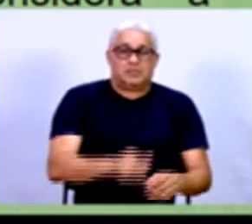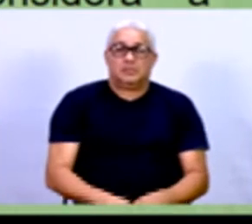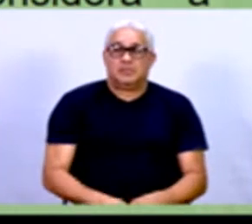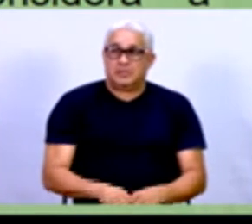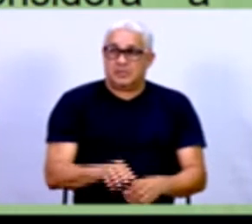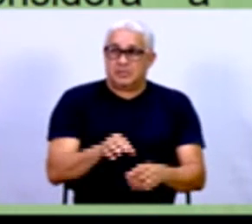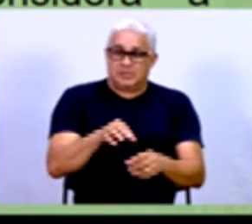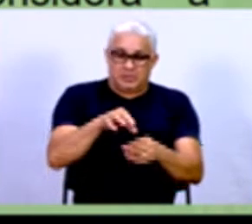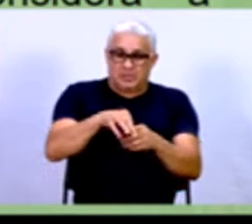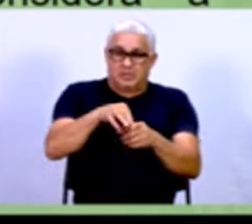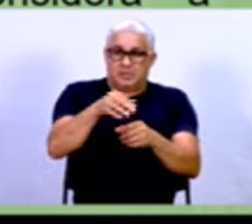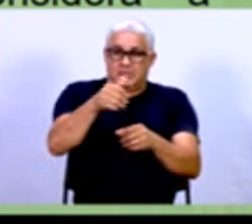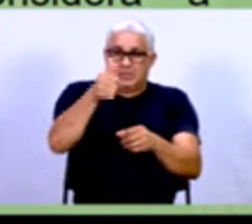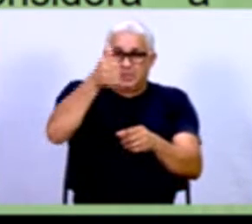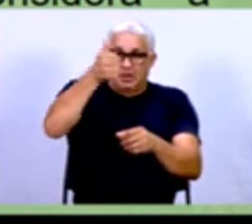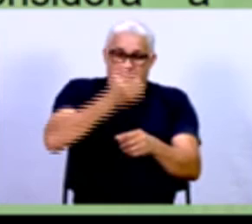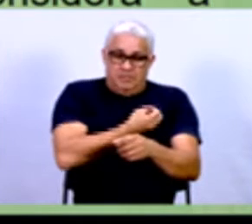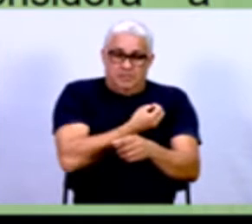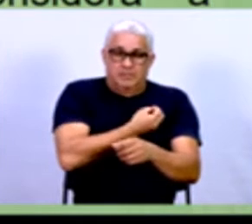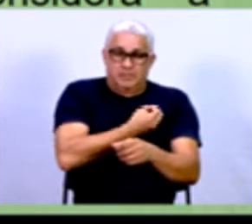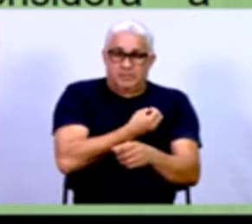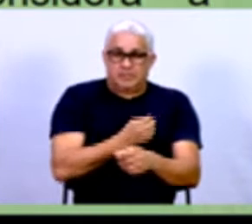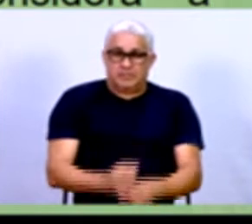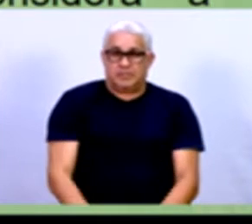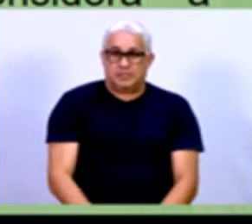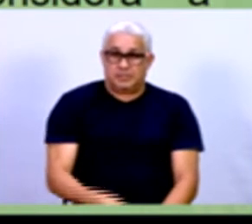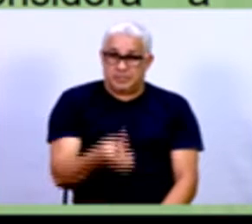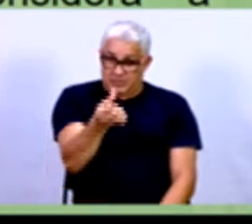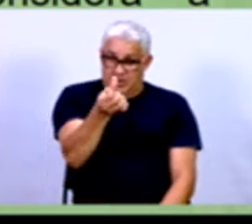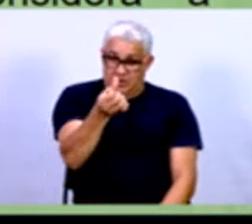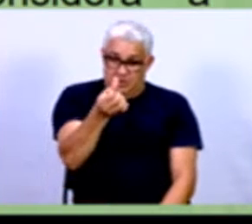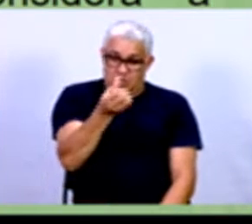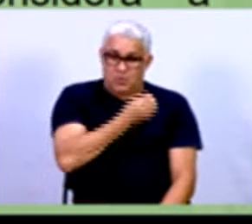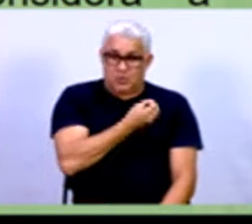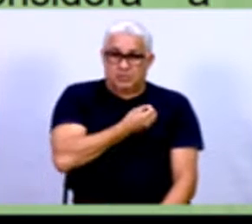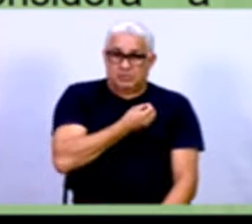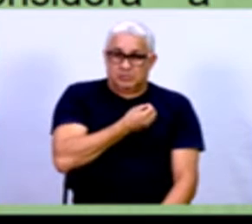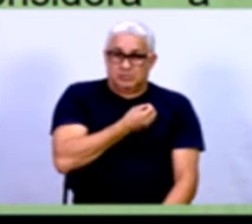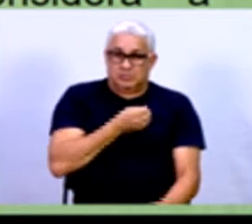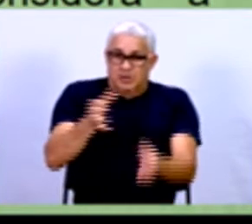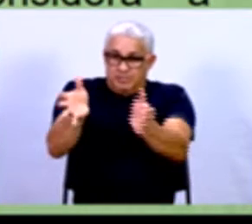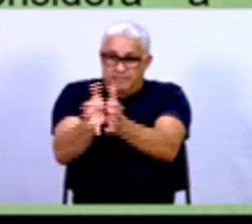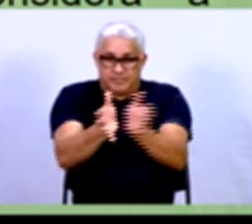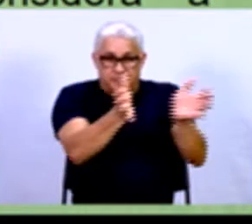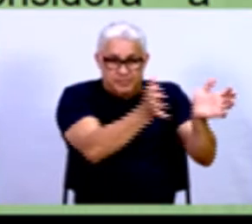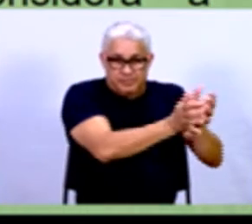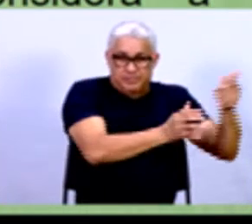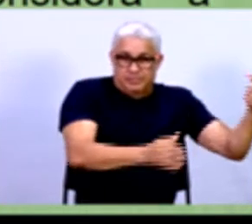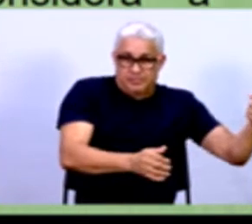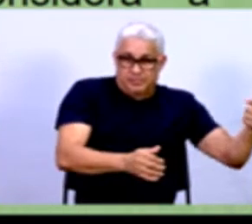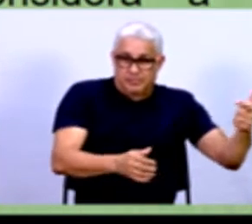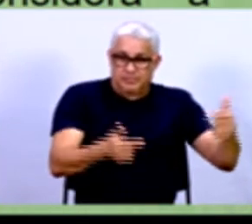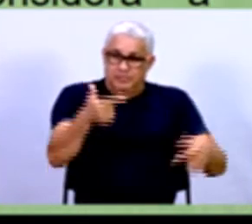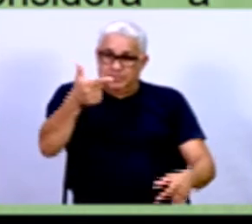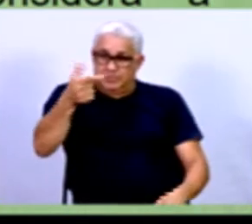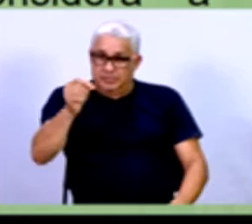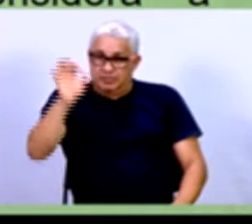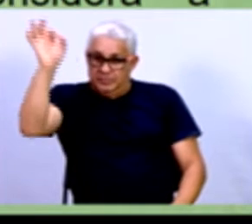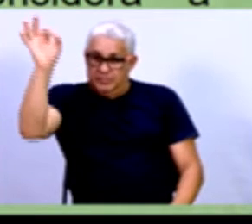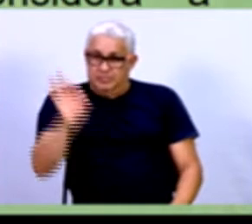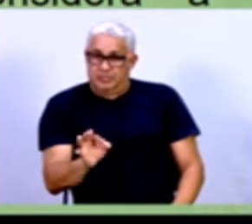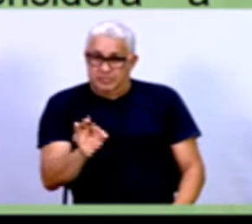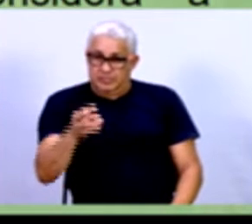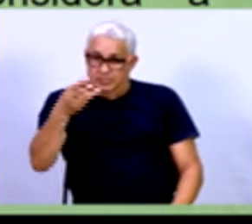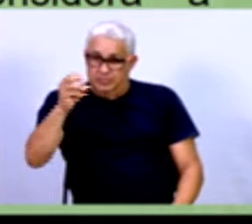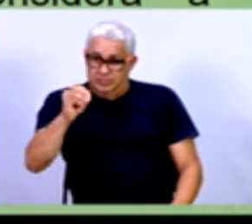sorteio 6 primeiros números... sorteio 6 números do primeiro e 8 do segundo. Porque 20% de